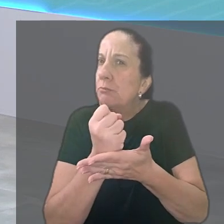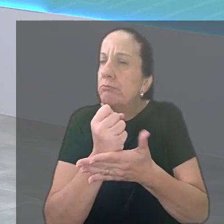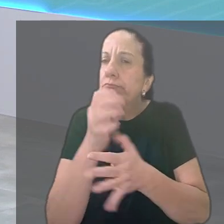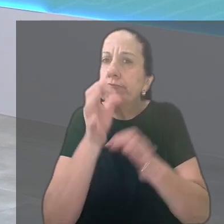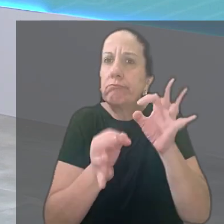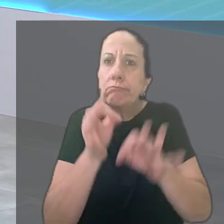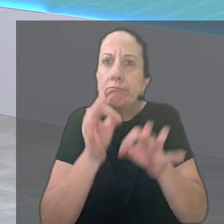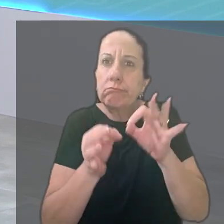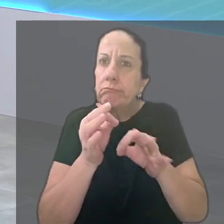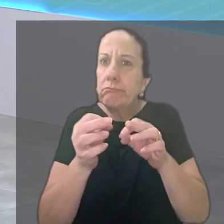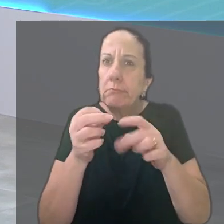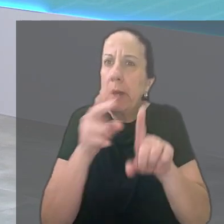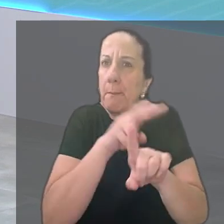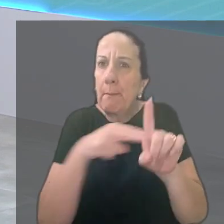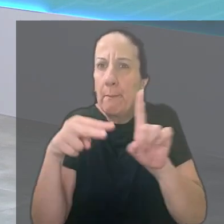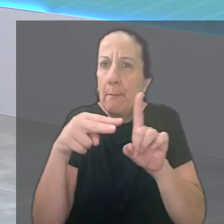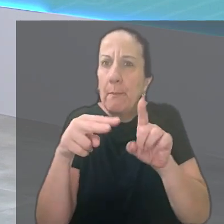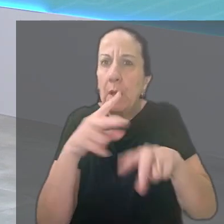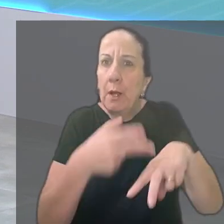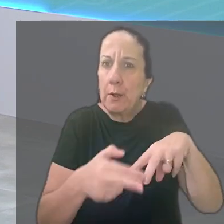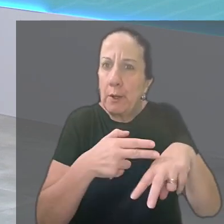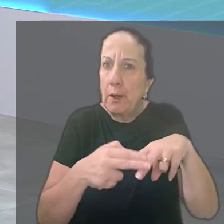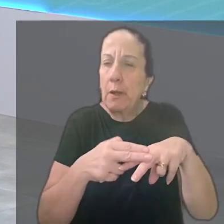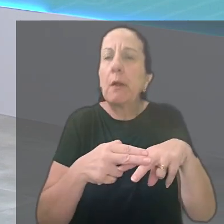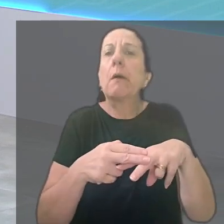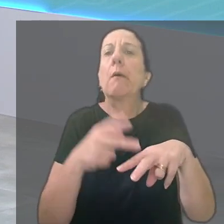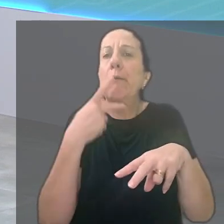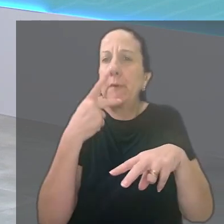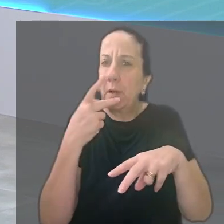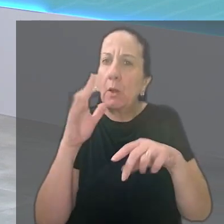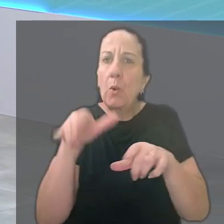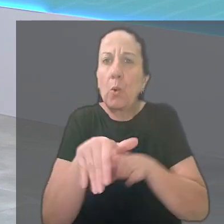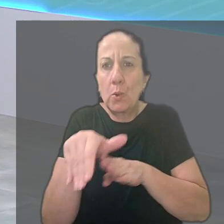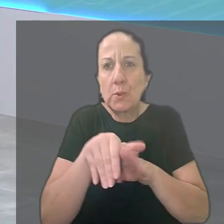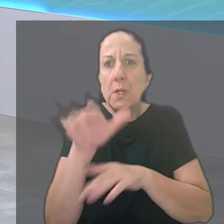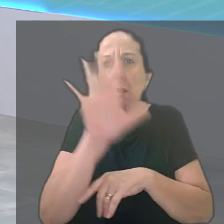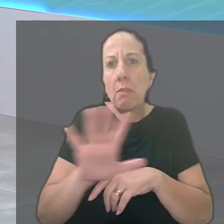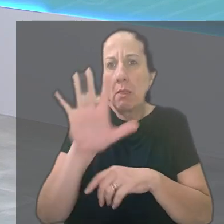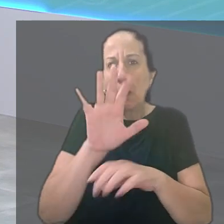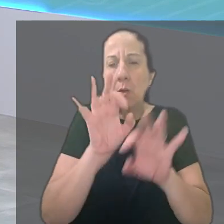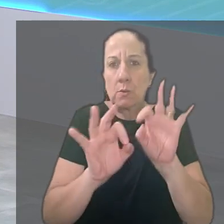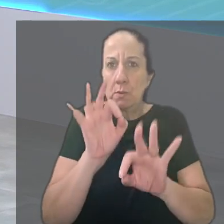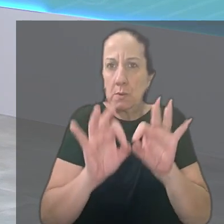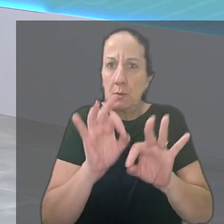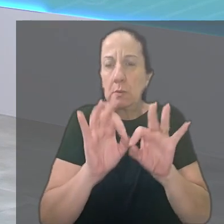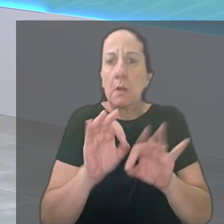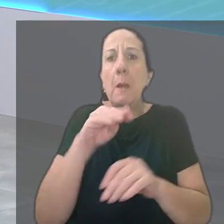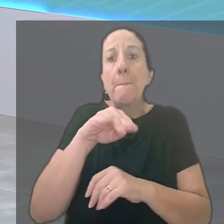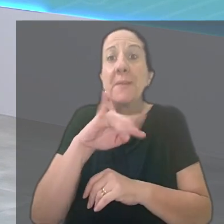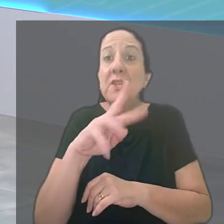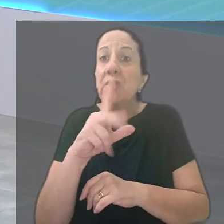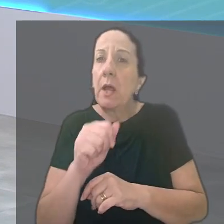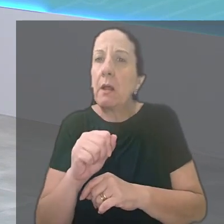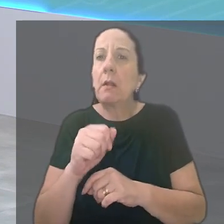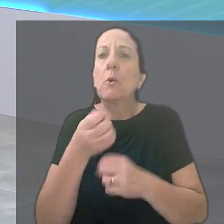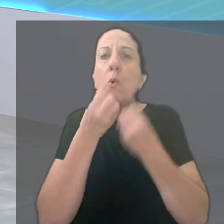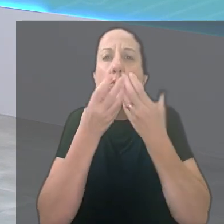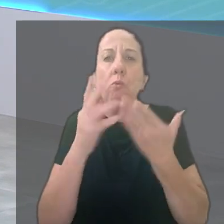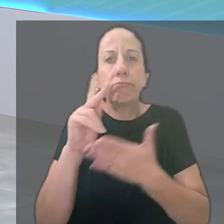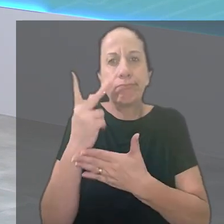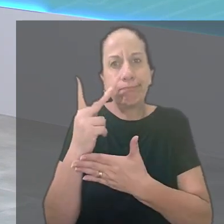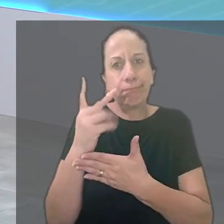julgamento com perspectiva de gênero, recomendado pelo Conselho Nacional de Justiça. A repórter Michele Chiapa conta essa história pra